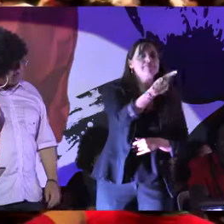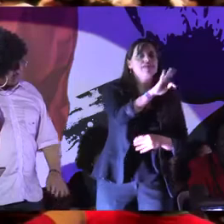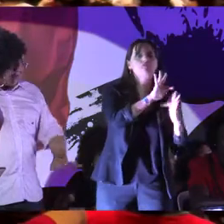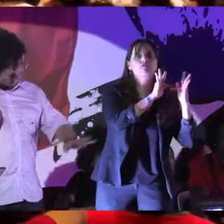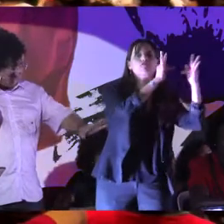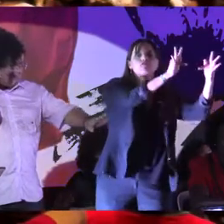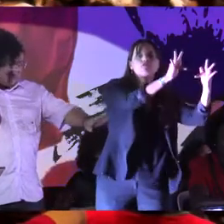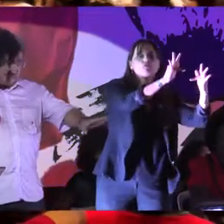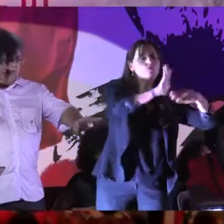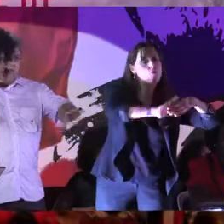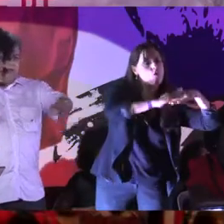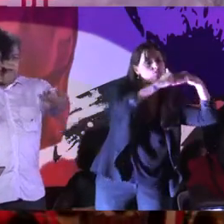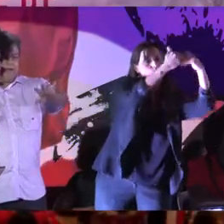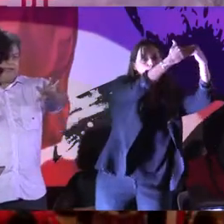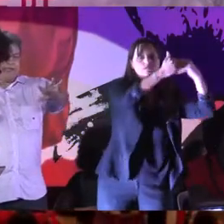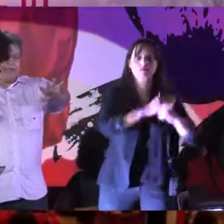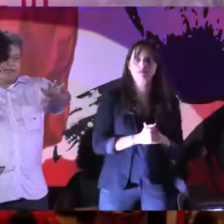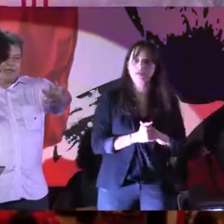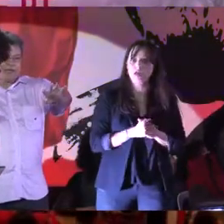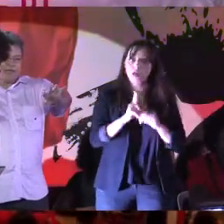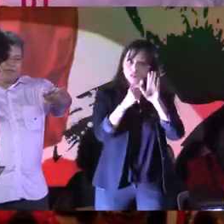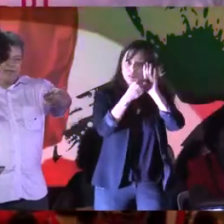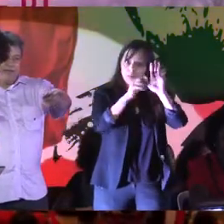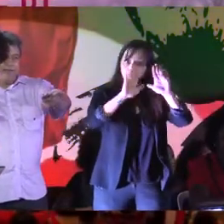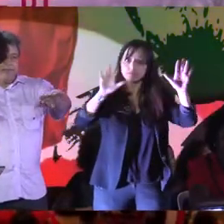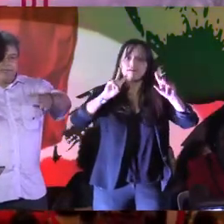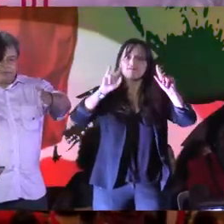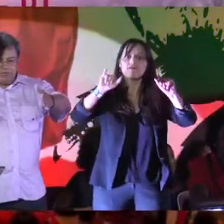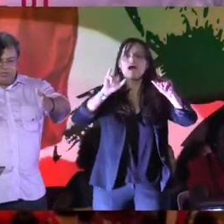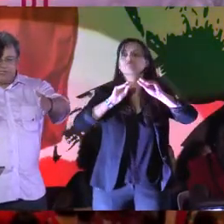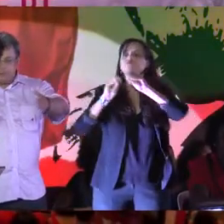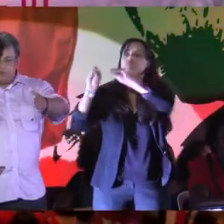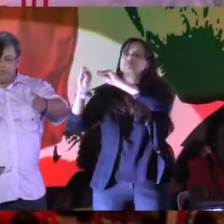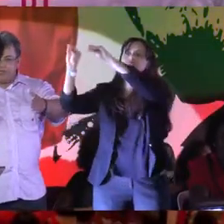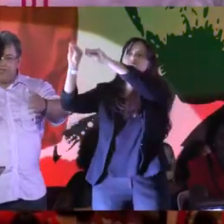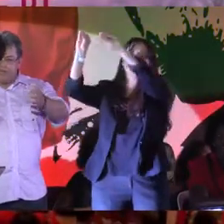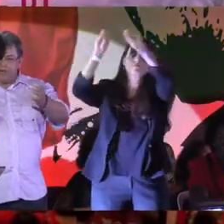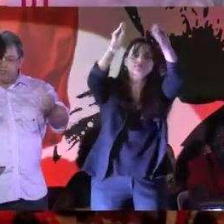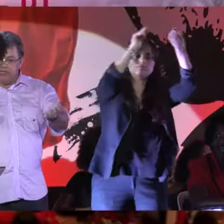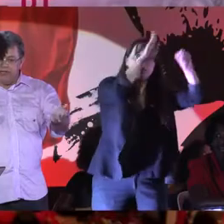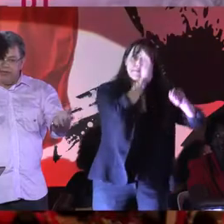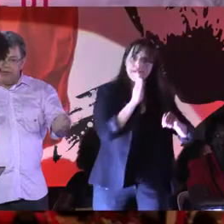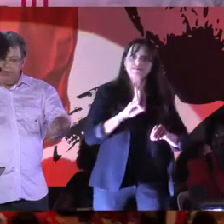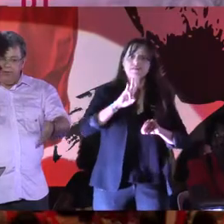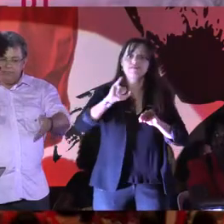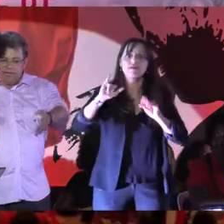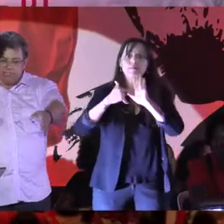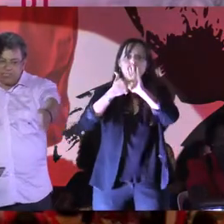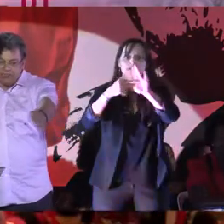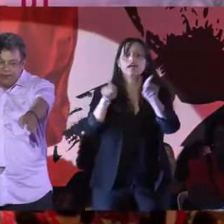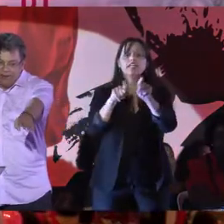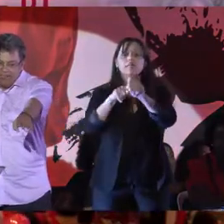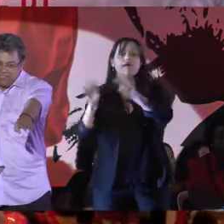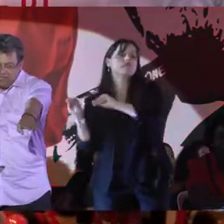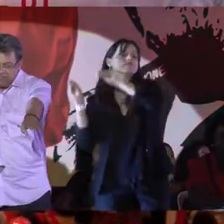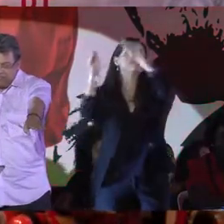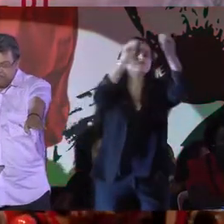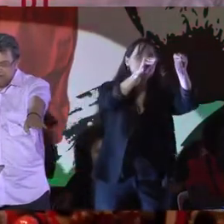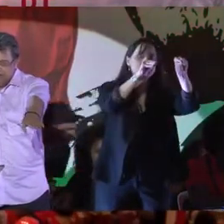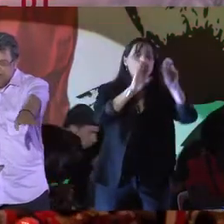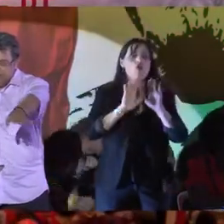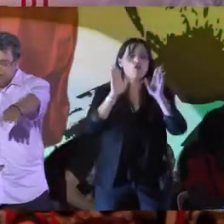Futuro. Essa exposição, companheiros, ela ainda vai rodar o Brasil, ela já tem data marcada para o Fórum Social Mundial na